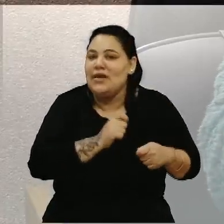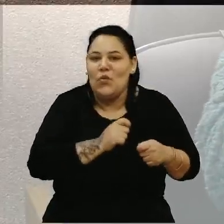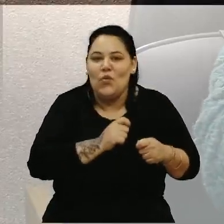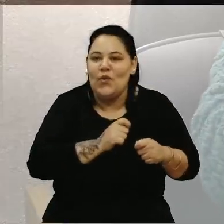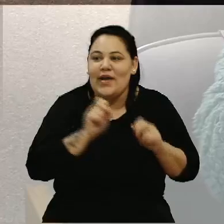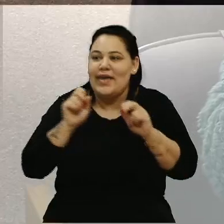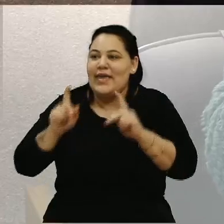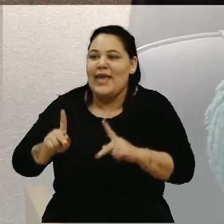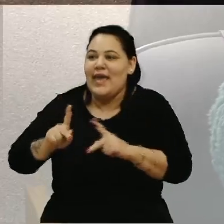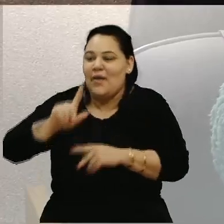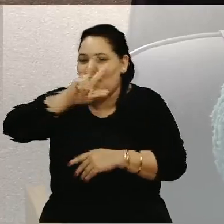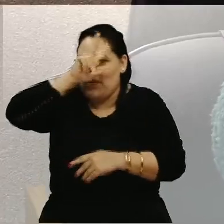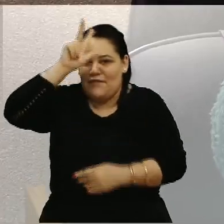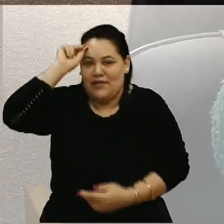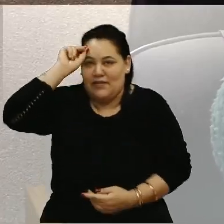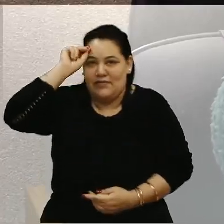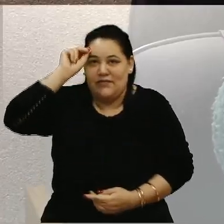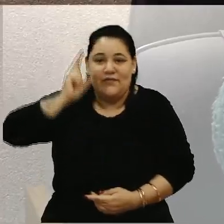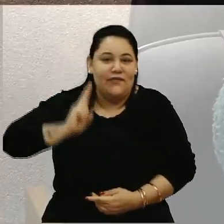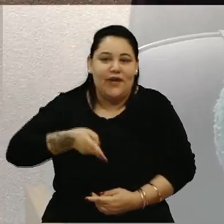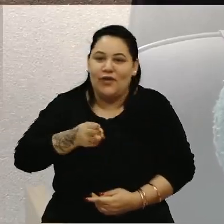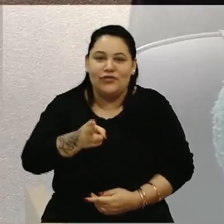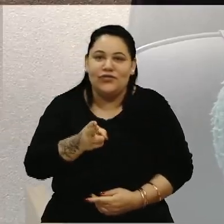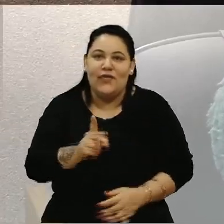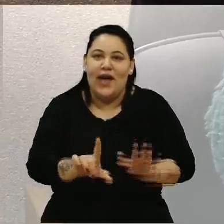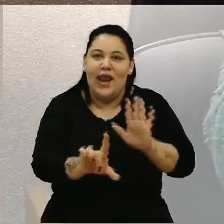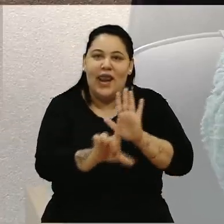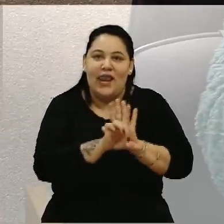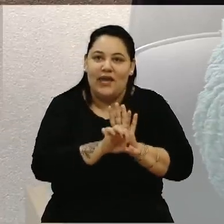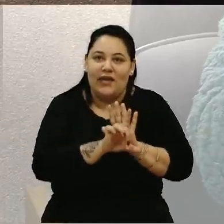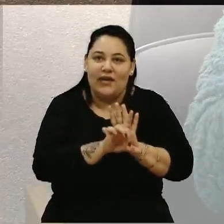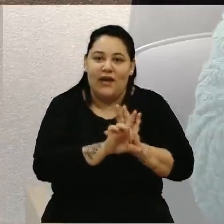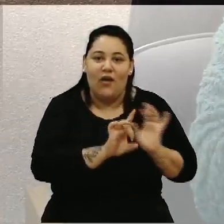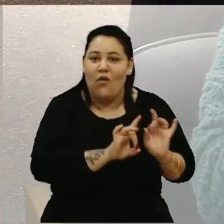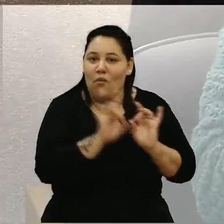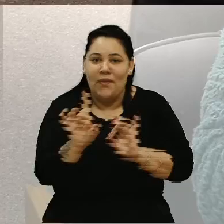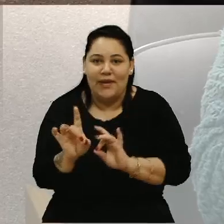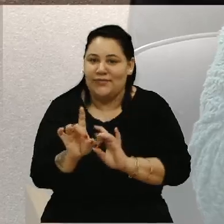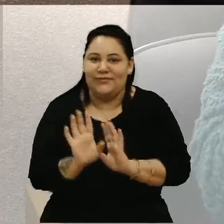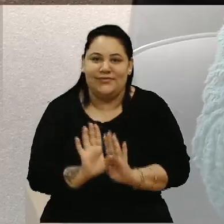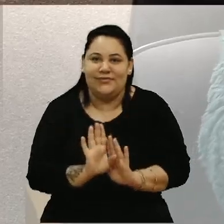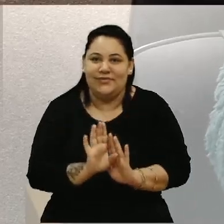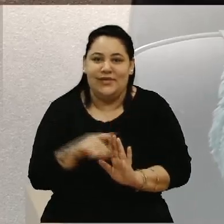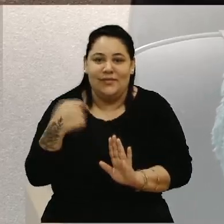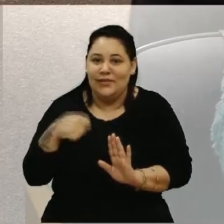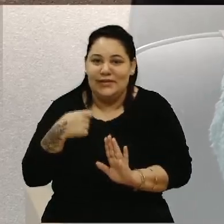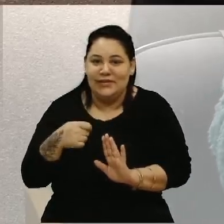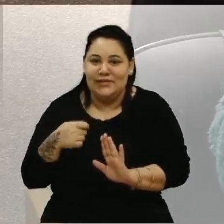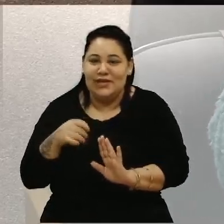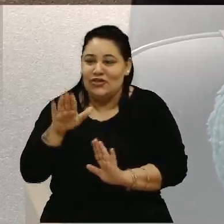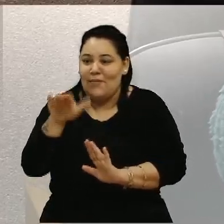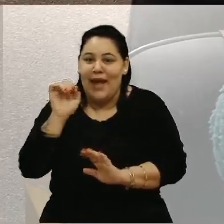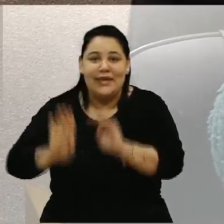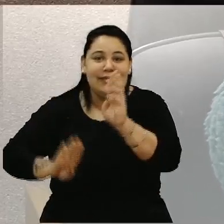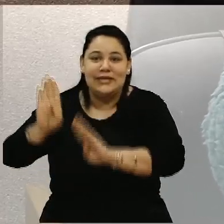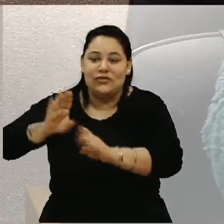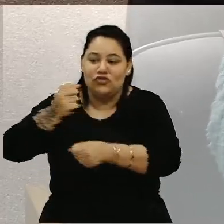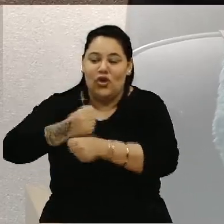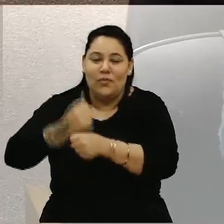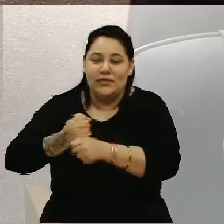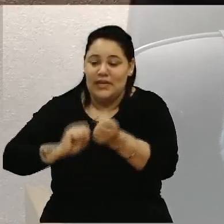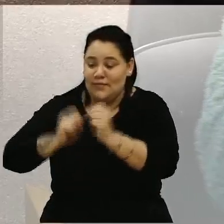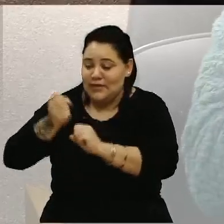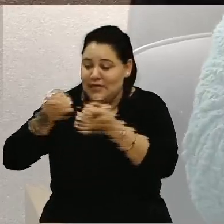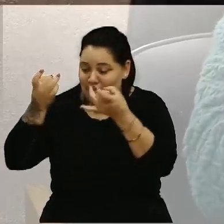o prefeito, vai seguir o que diz a legislação federal. Vai ter que licitar a obra. E se a empresa abandonar a obra,